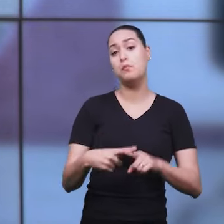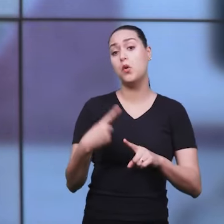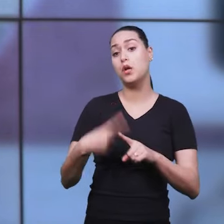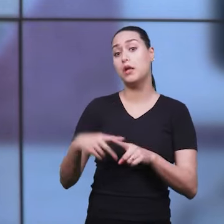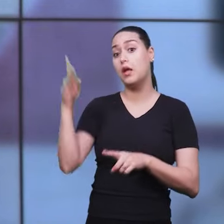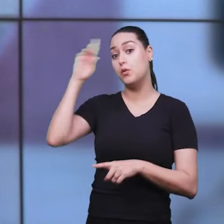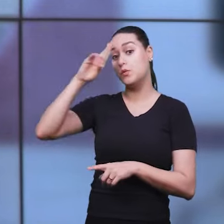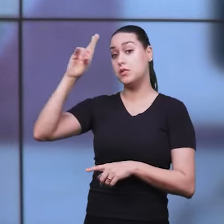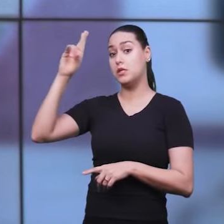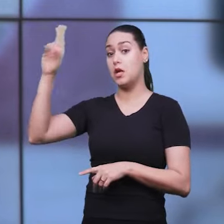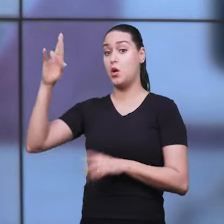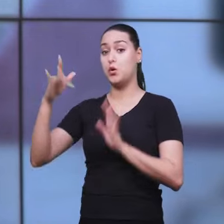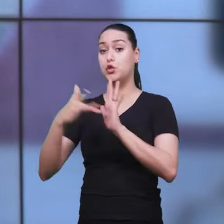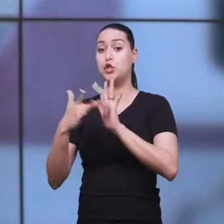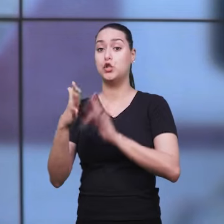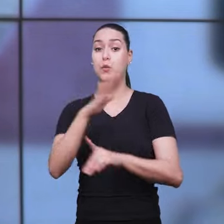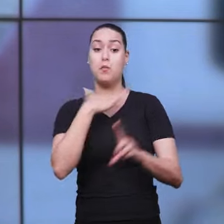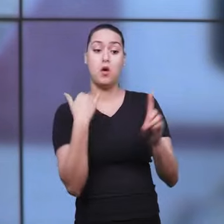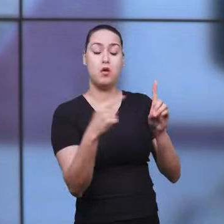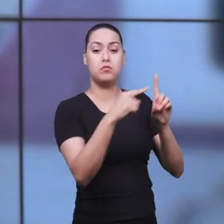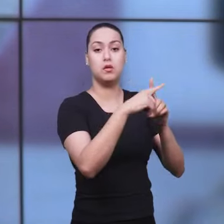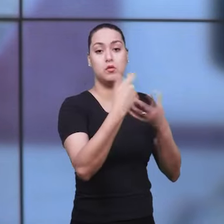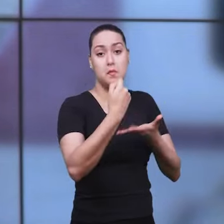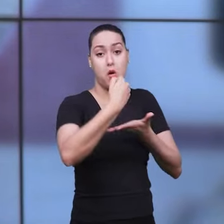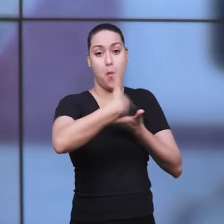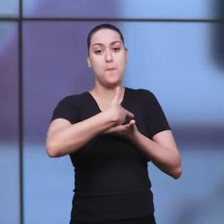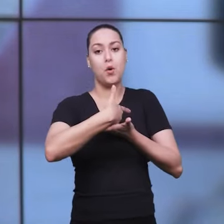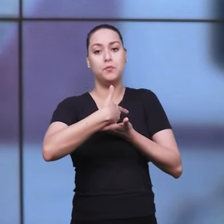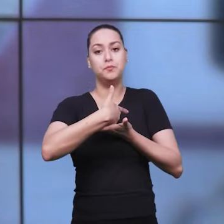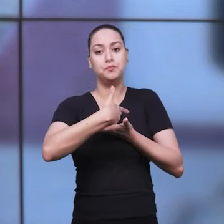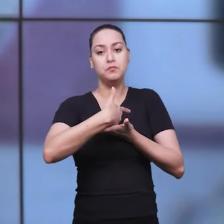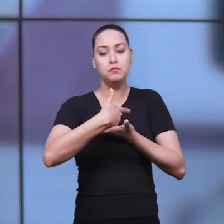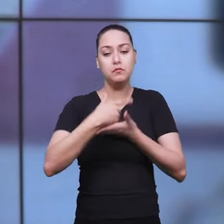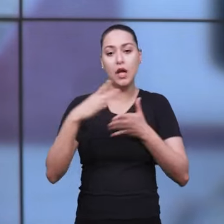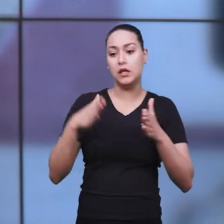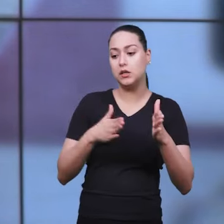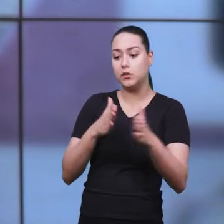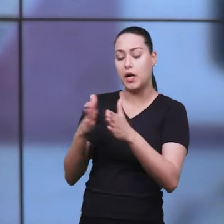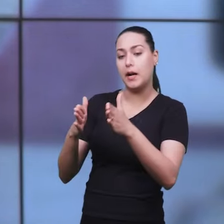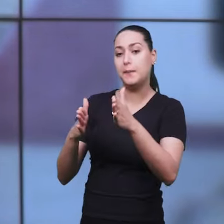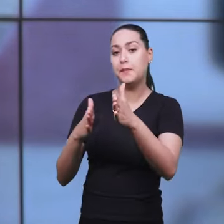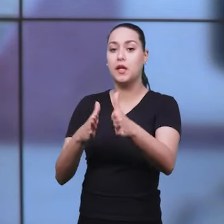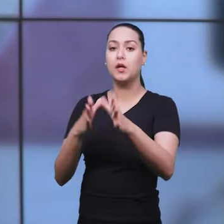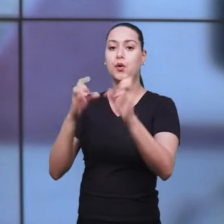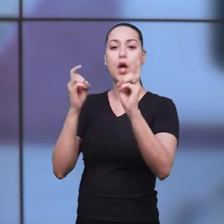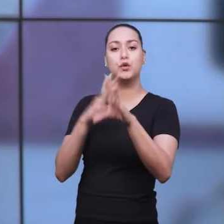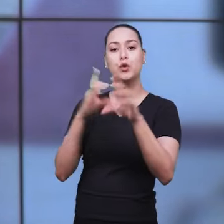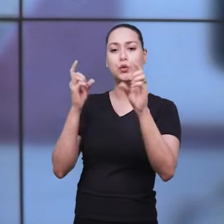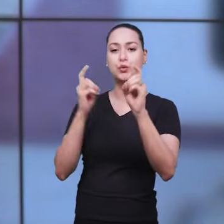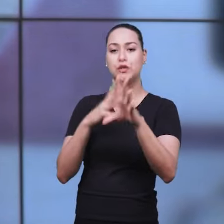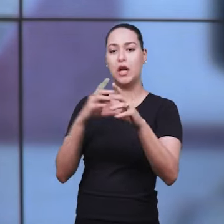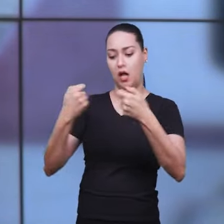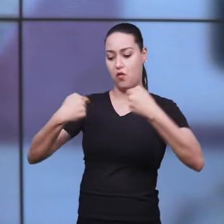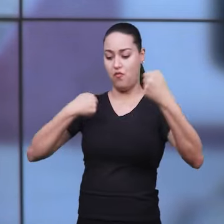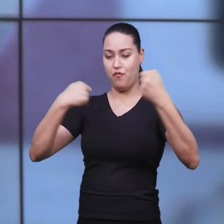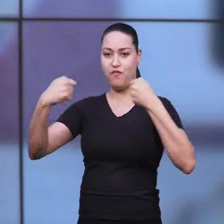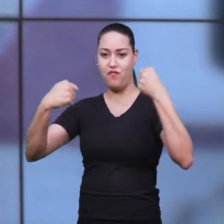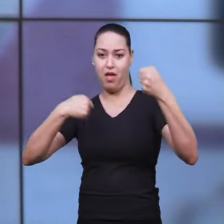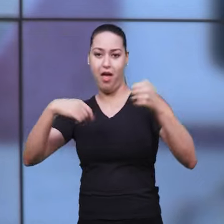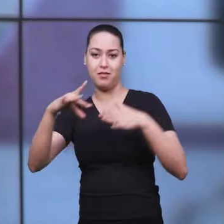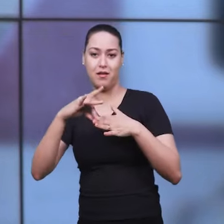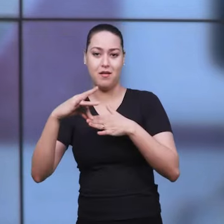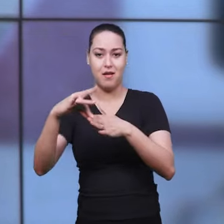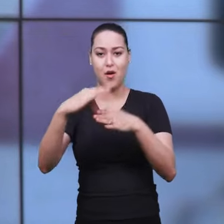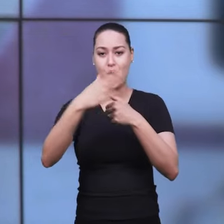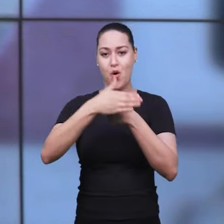fomos comprados com preço de cruz. Quem nos conduz no caminho, nos instrui na doutrina e orienta todos